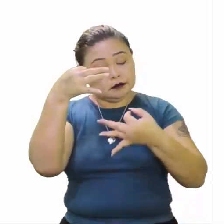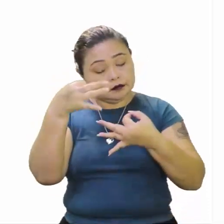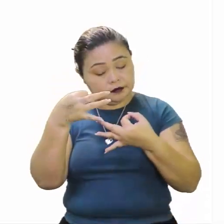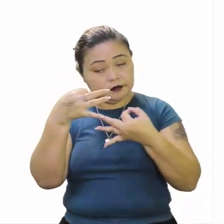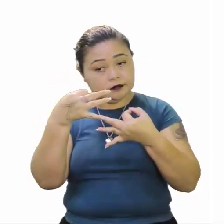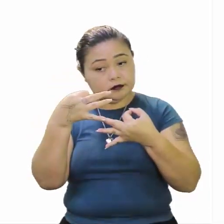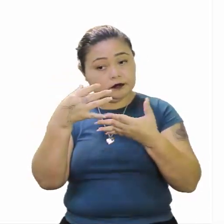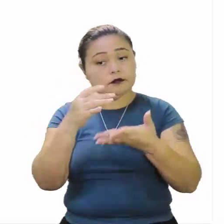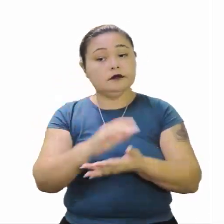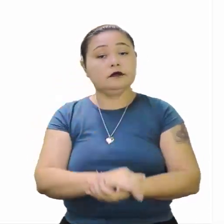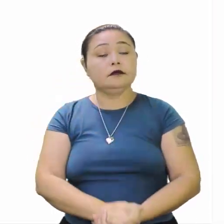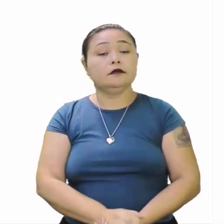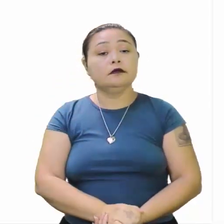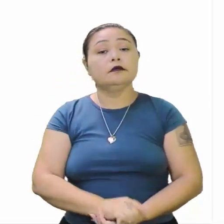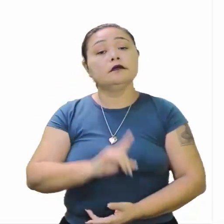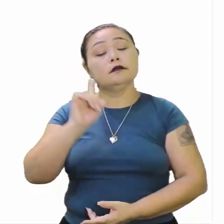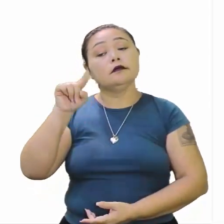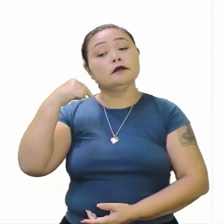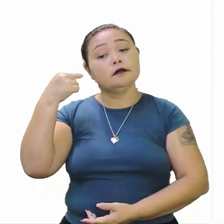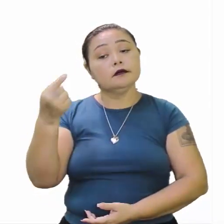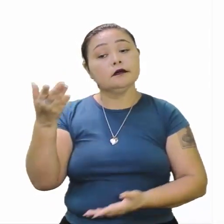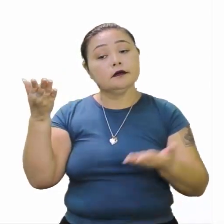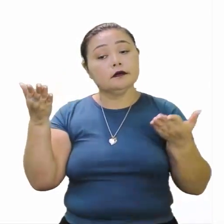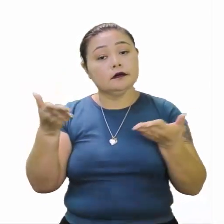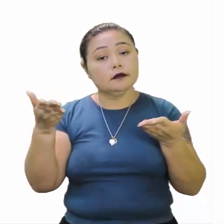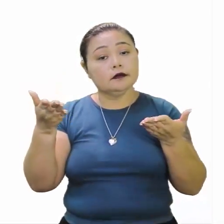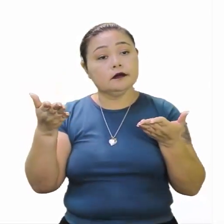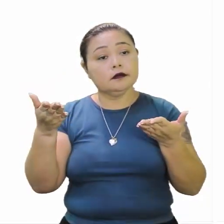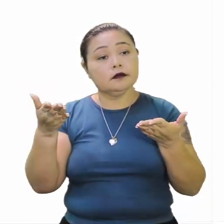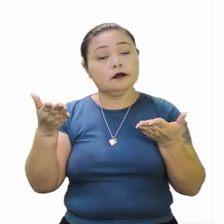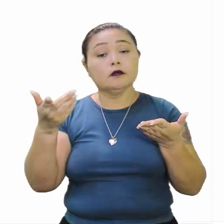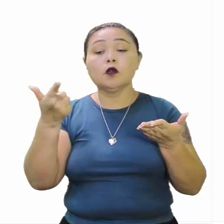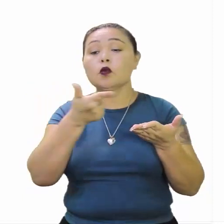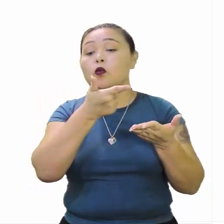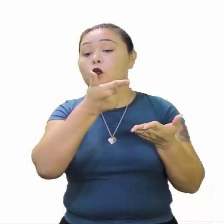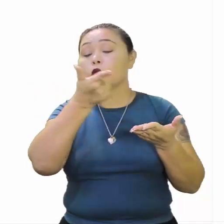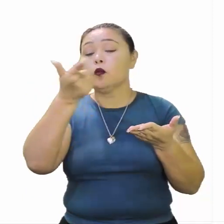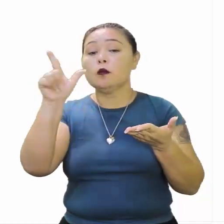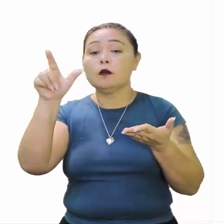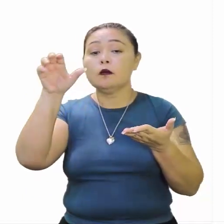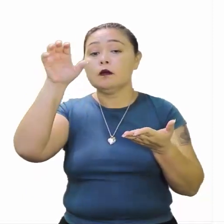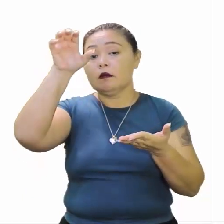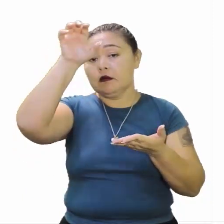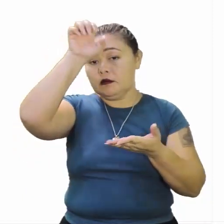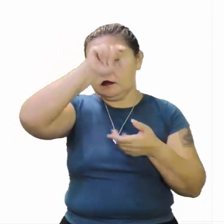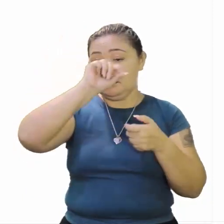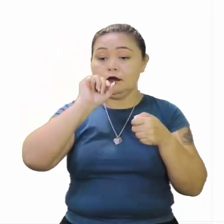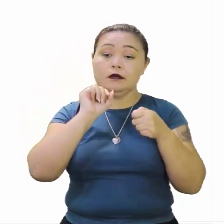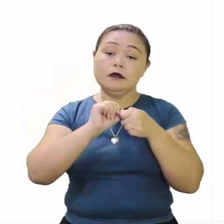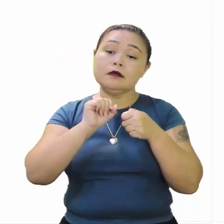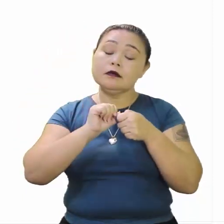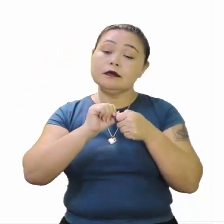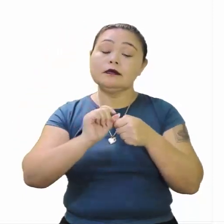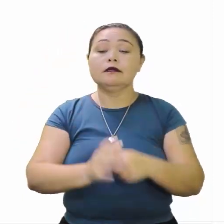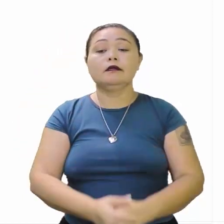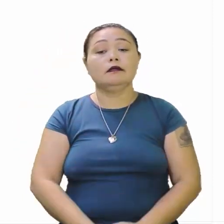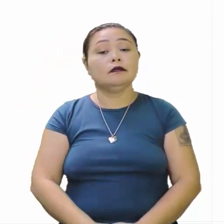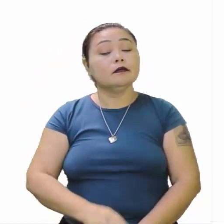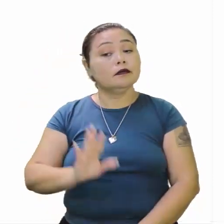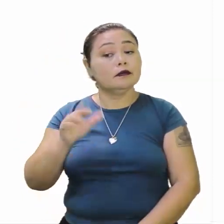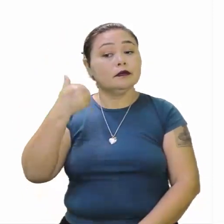perfeitamente, vamos agora para um aprender fazendo. E